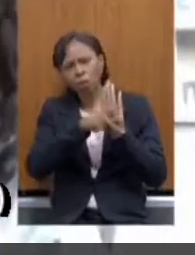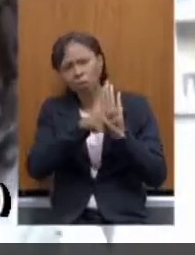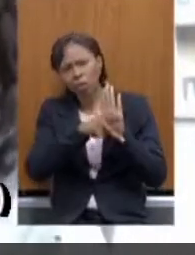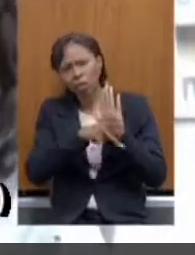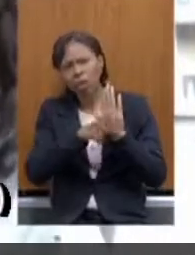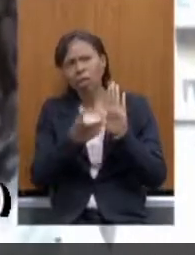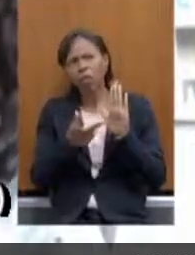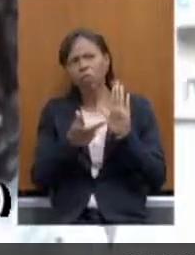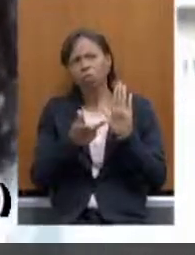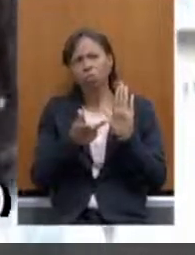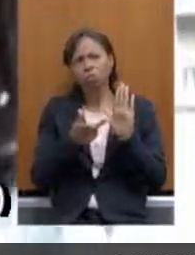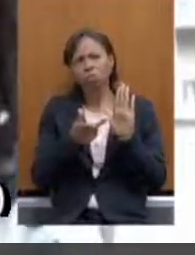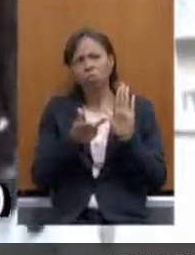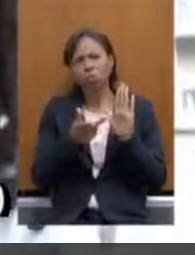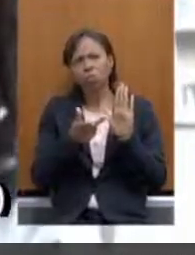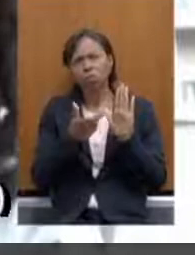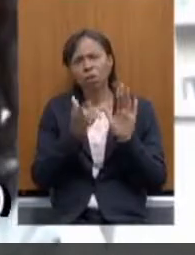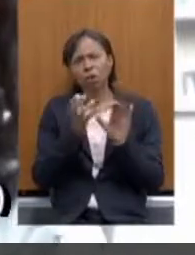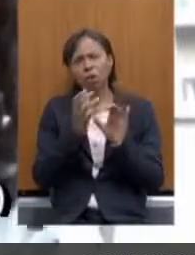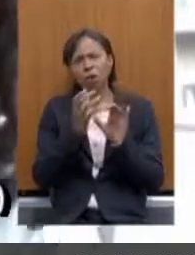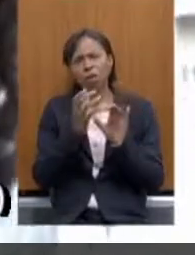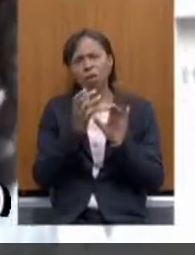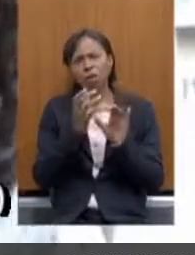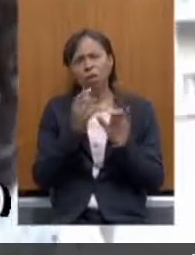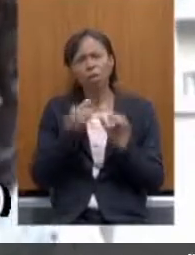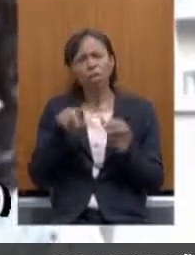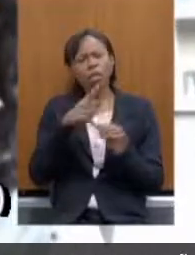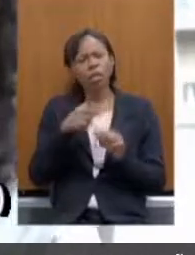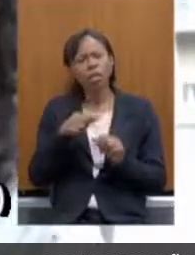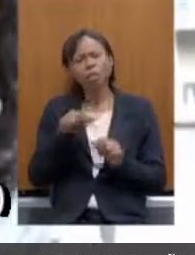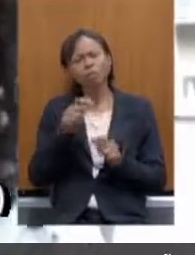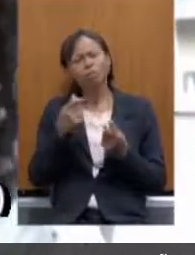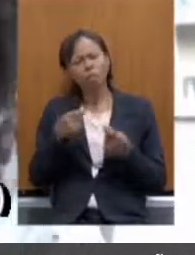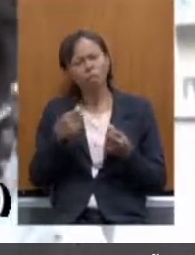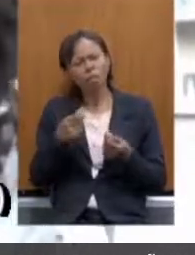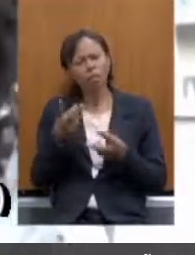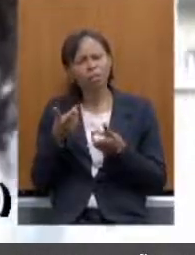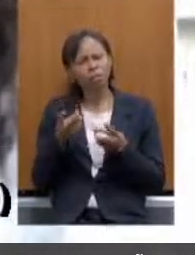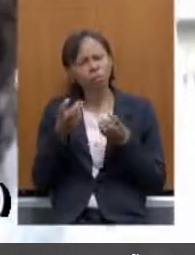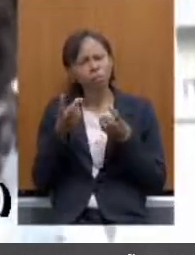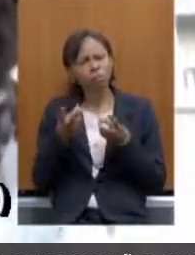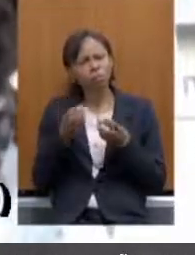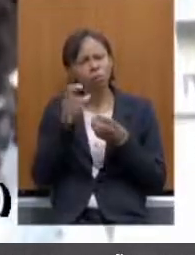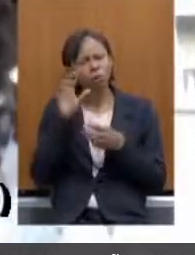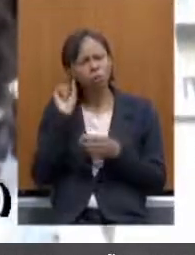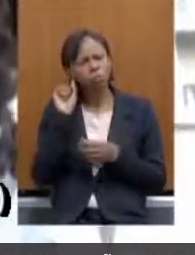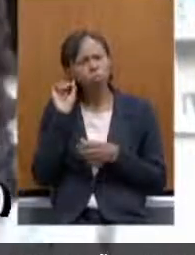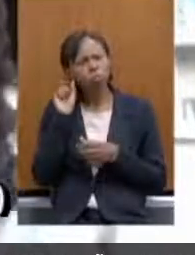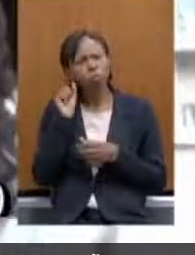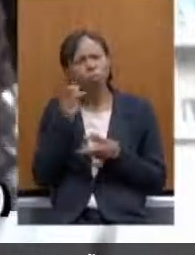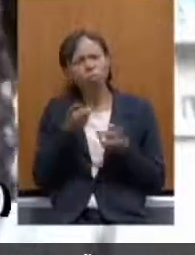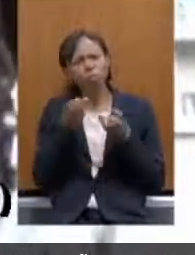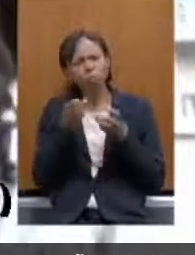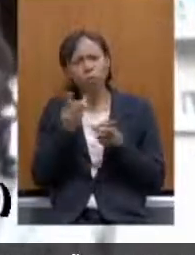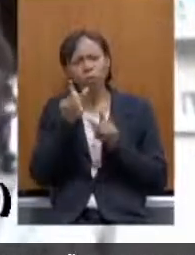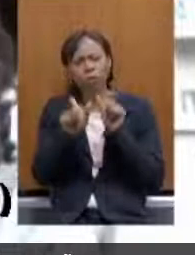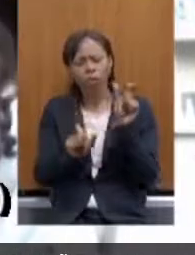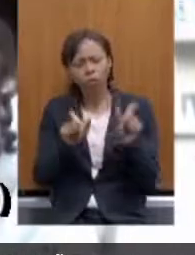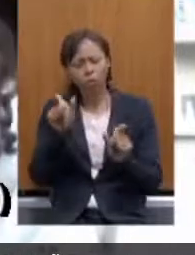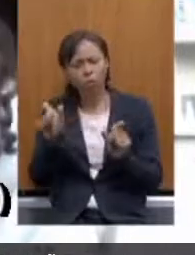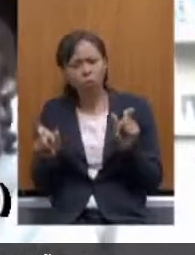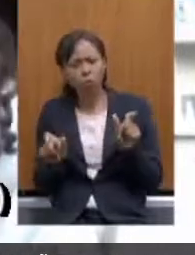a que não somado a posição que a gente precisava ouvir é ouvir as pessoas